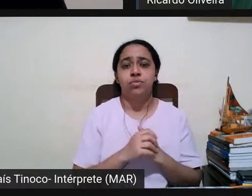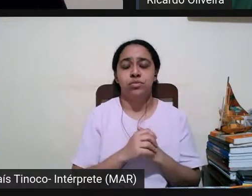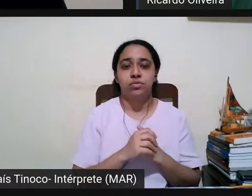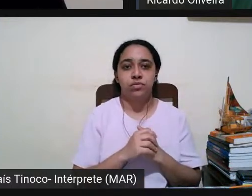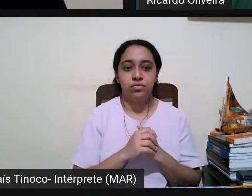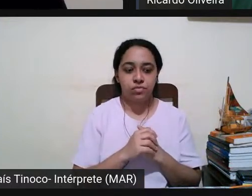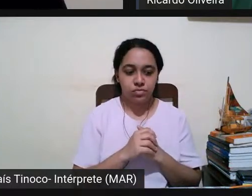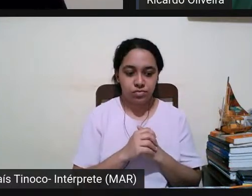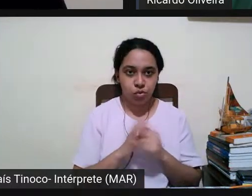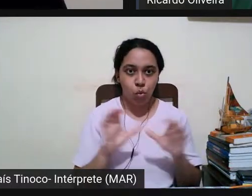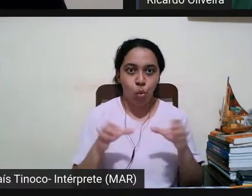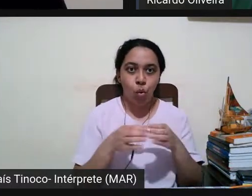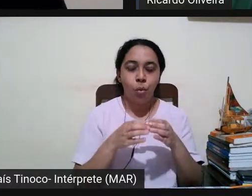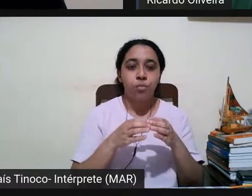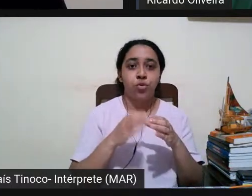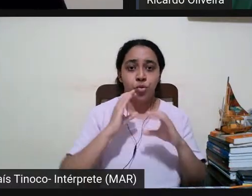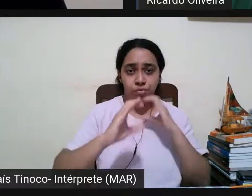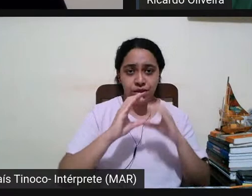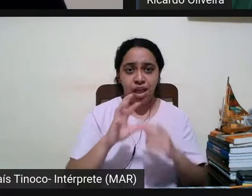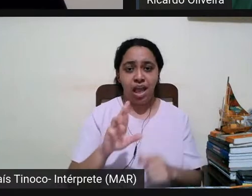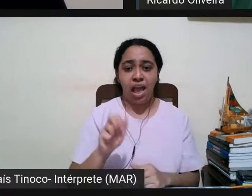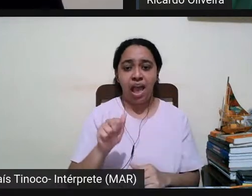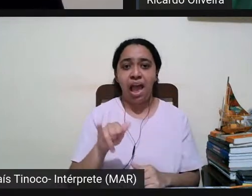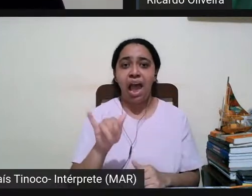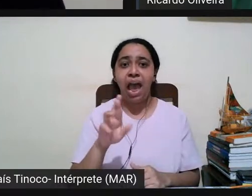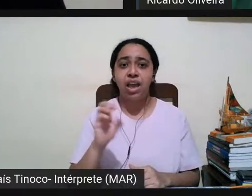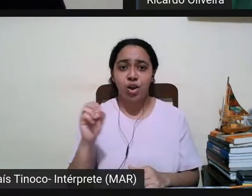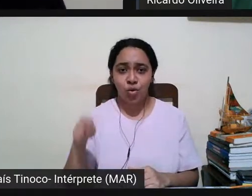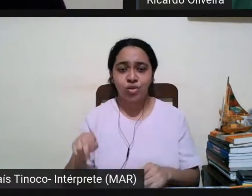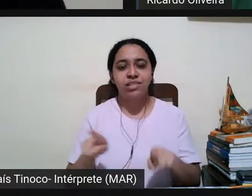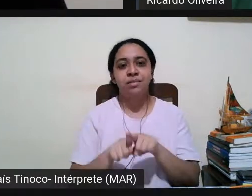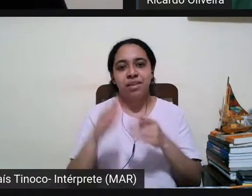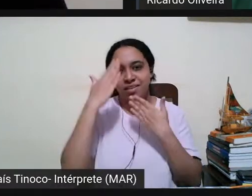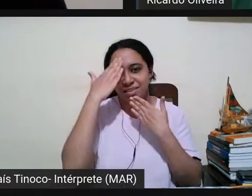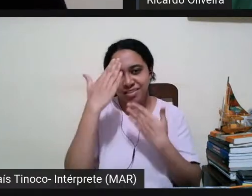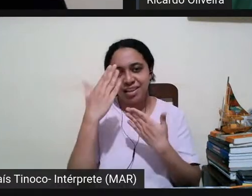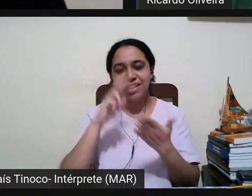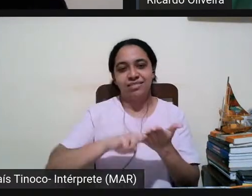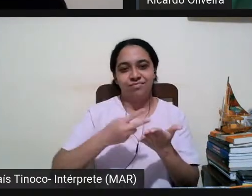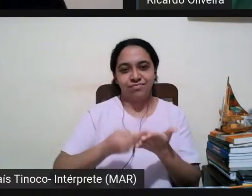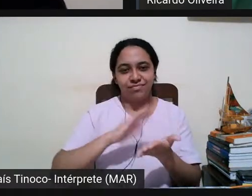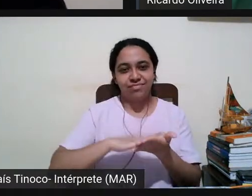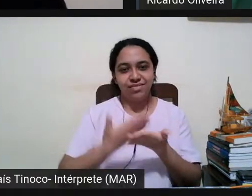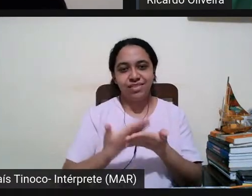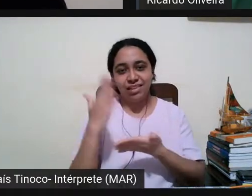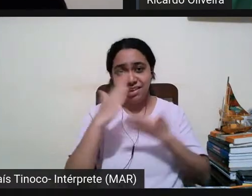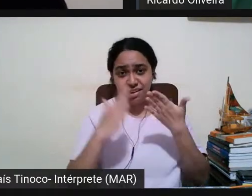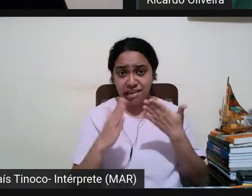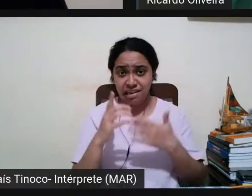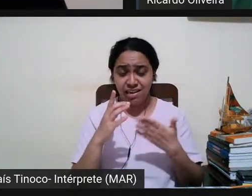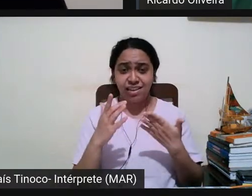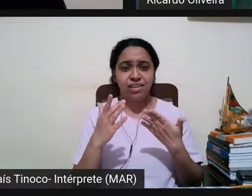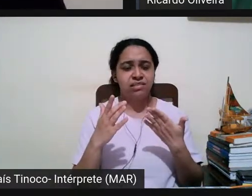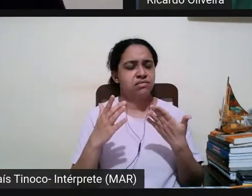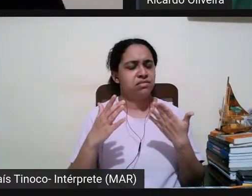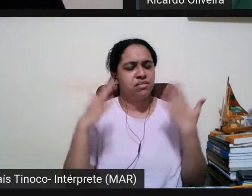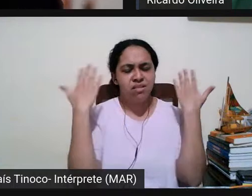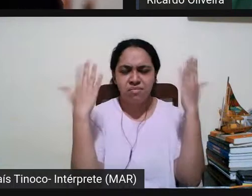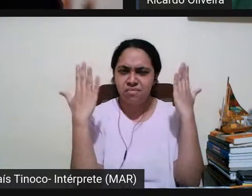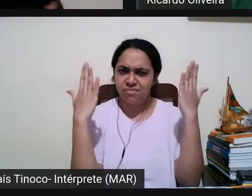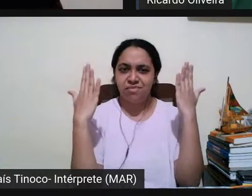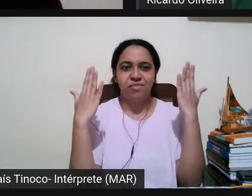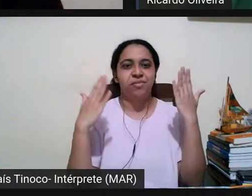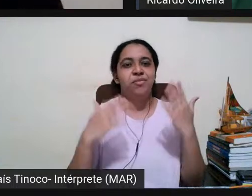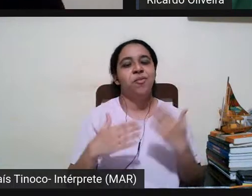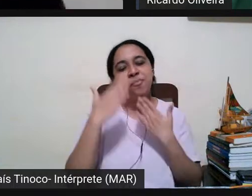ao rayron né agradecer os nossos intérprete de libras Muito obrigado vocês foram essenciais aqui tá